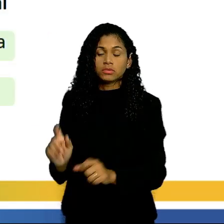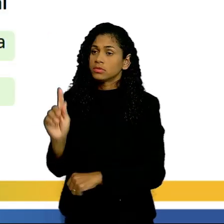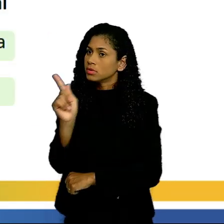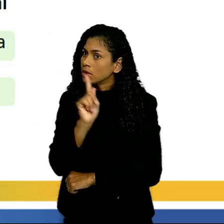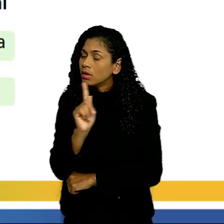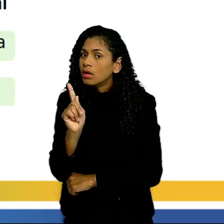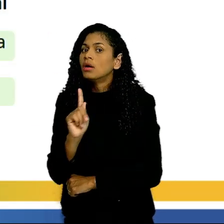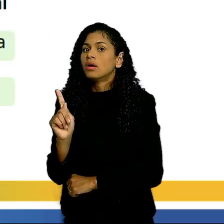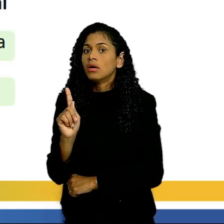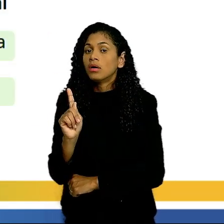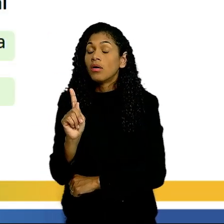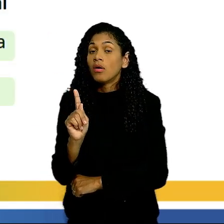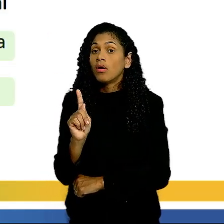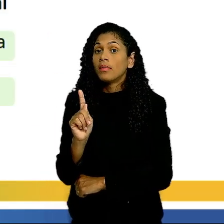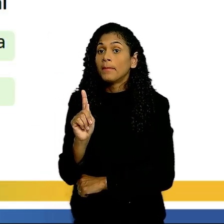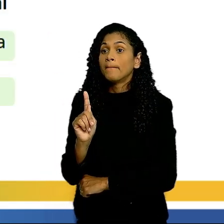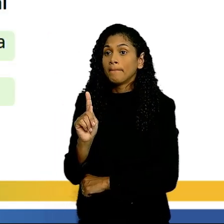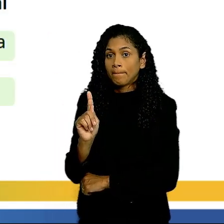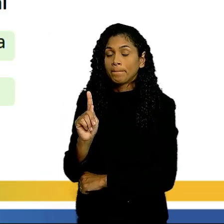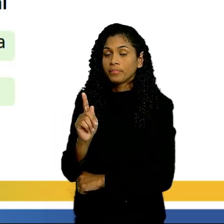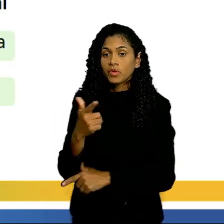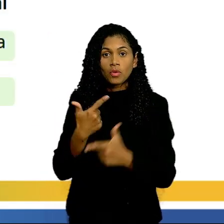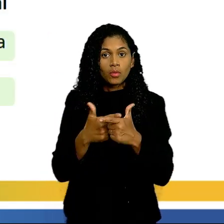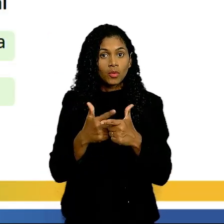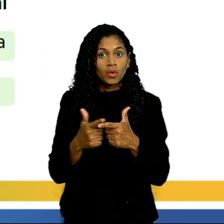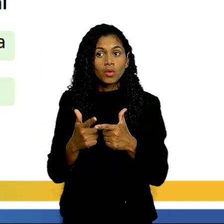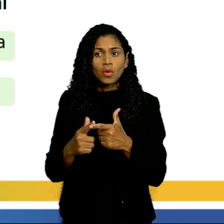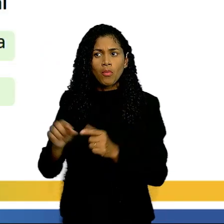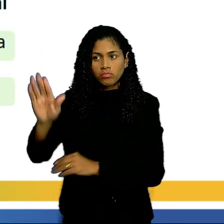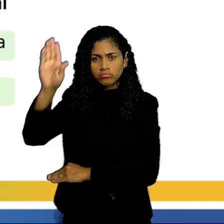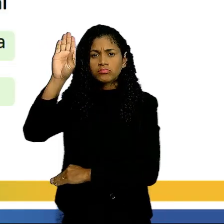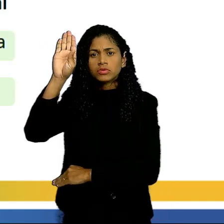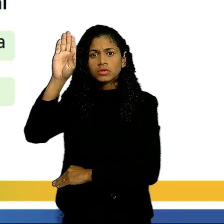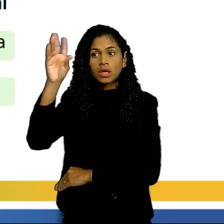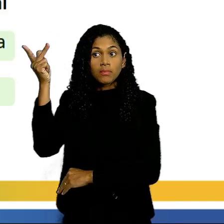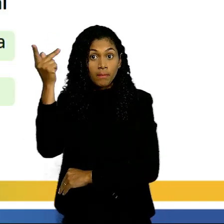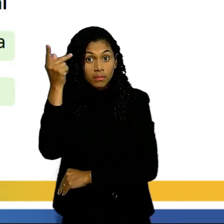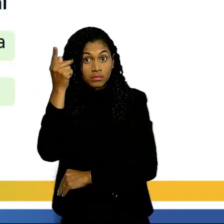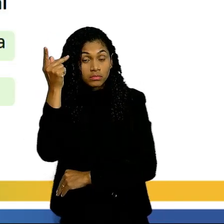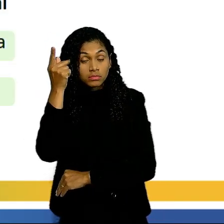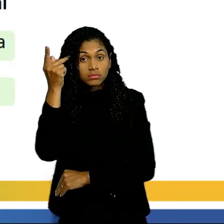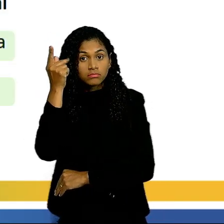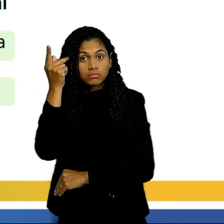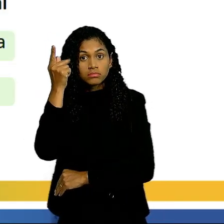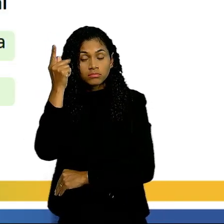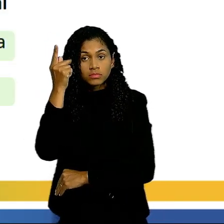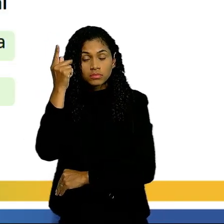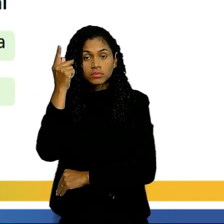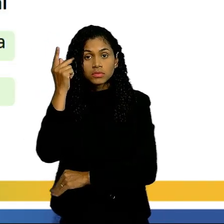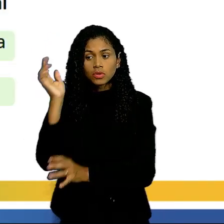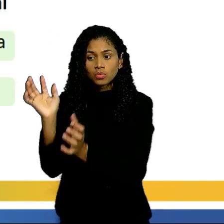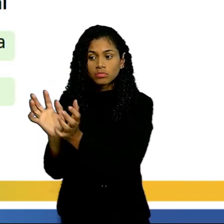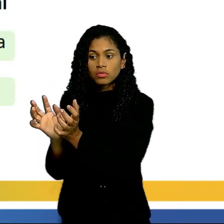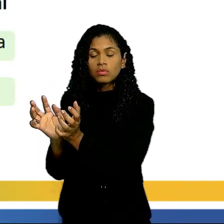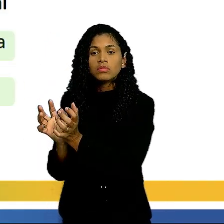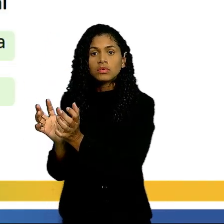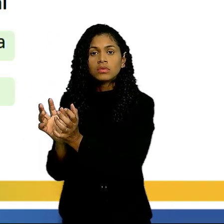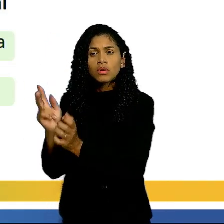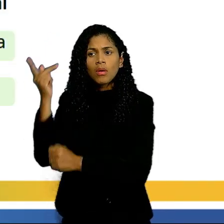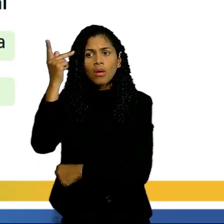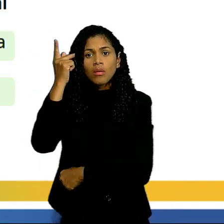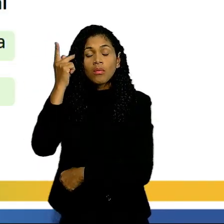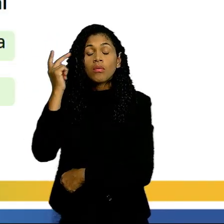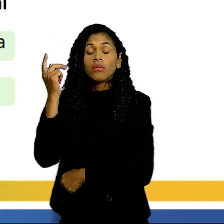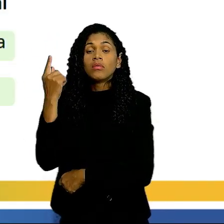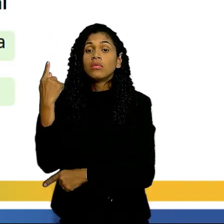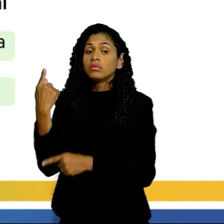Vargas ainda, tá? O problema vai ser o candidato paulista, o candidato do Partido Paulista, Júlio Prestes, que